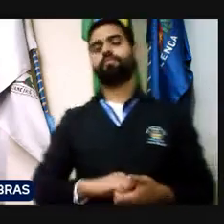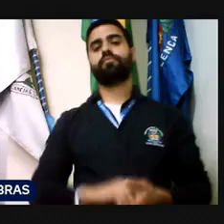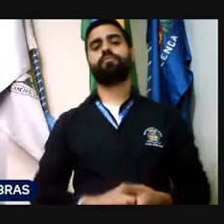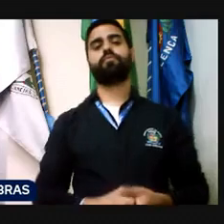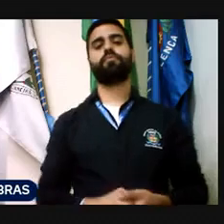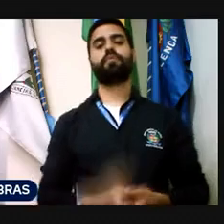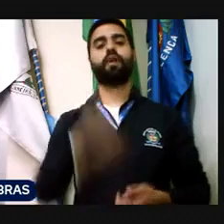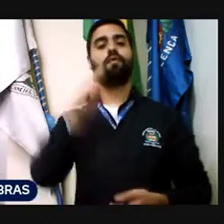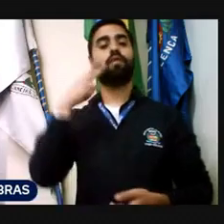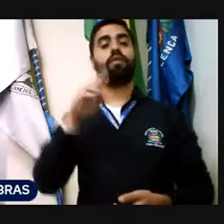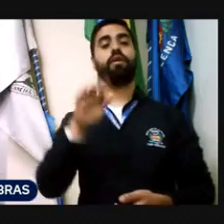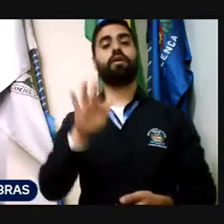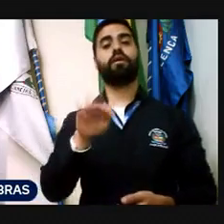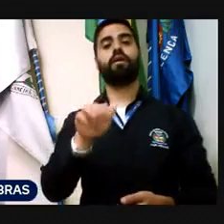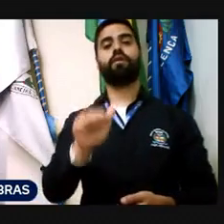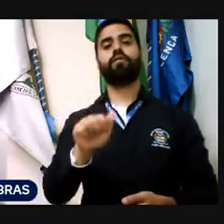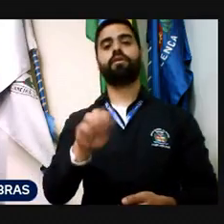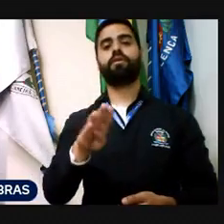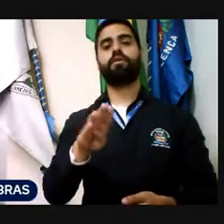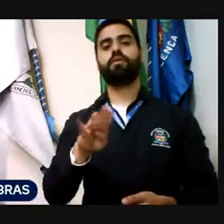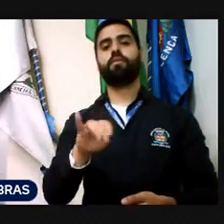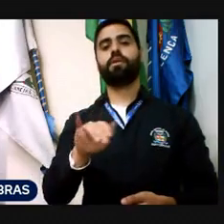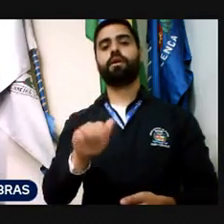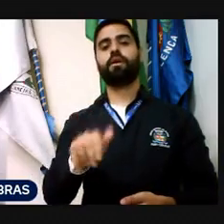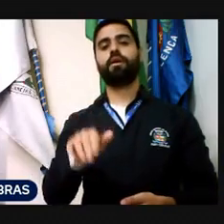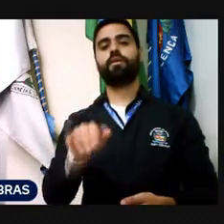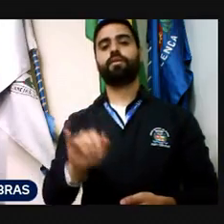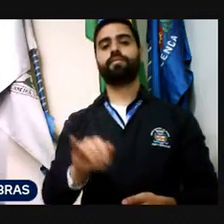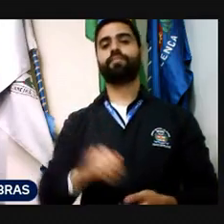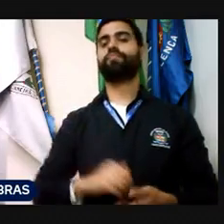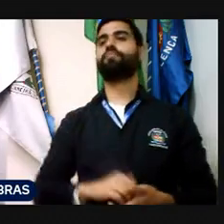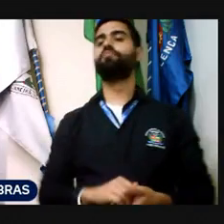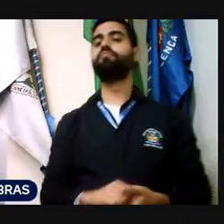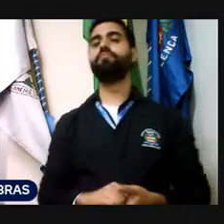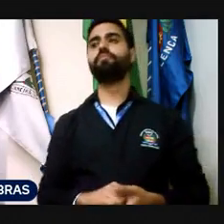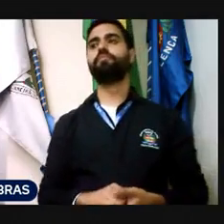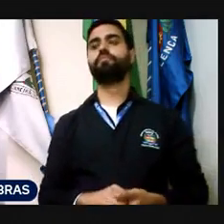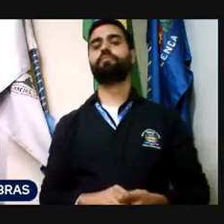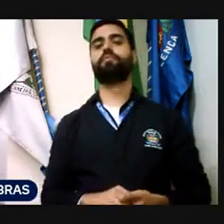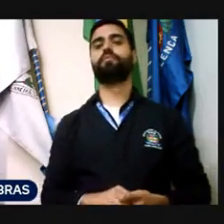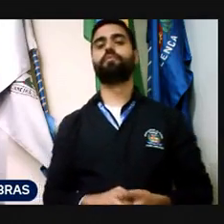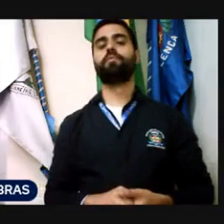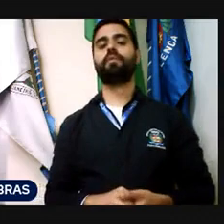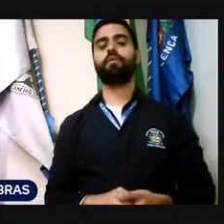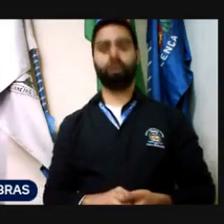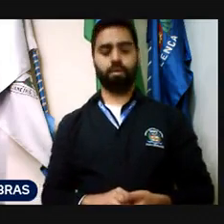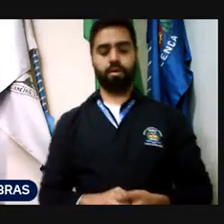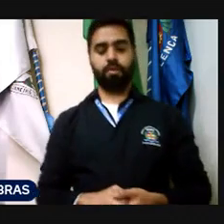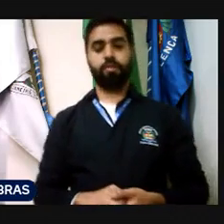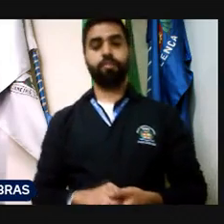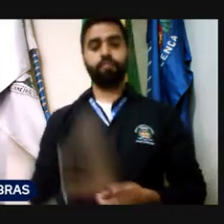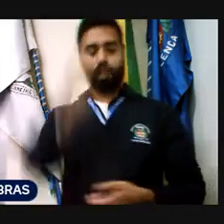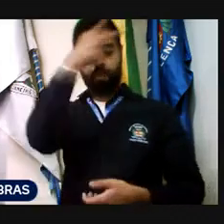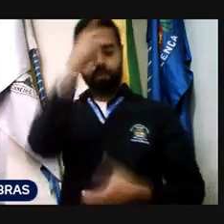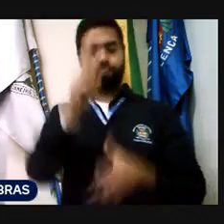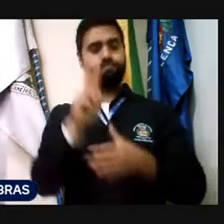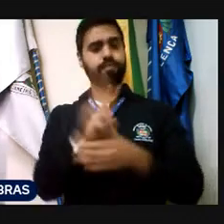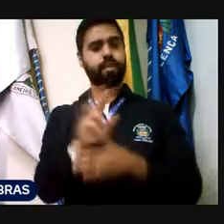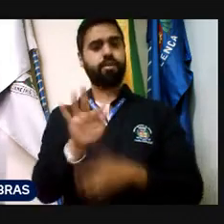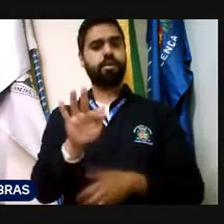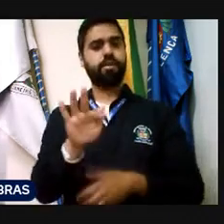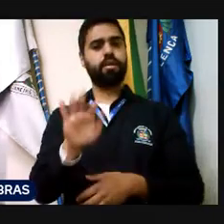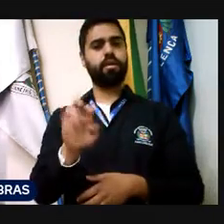regimental, ouvido do outro plenário desta Casa Legislativa, requer o encaminhamento da presente indicação ao excelentíssimo prefeito Luiz Fernando Furtado da